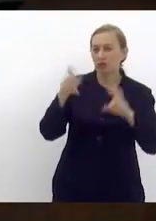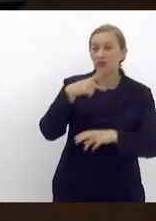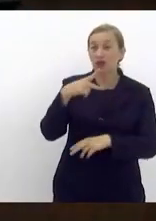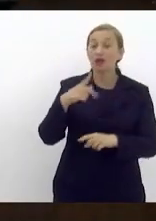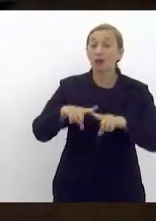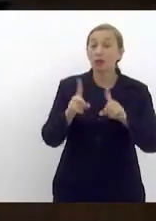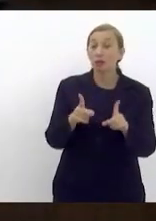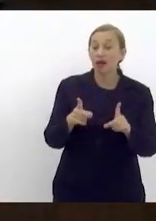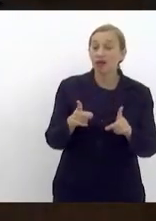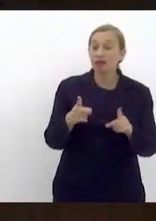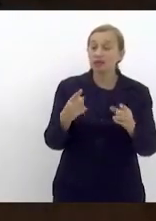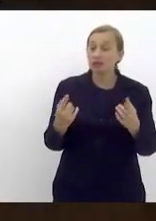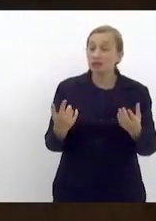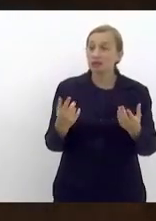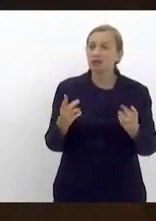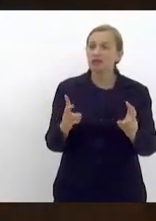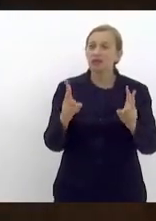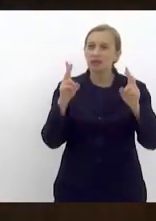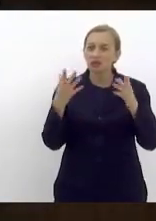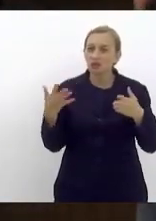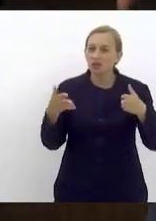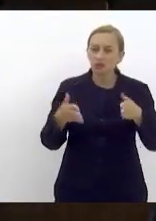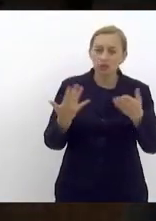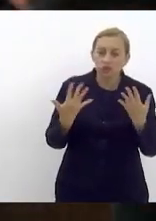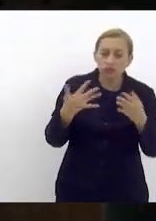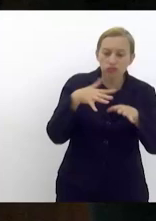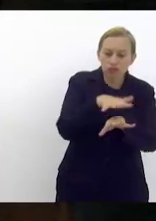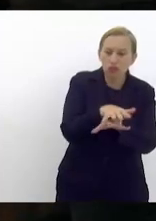na questão da inclusão dos alunos